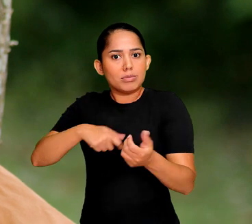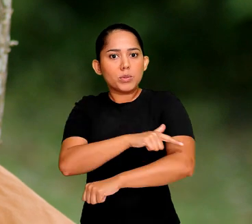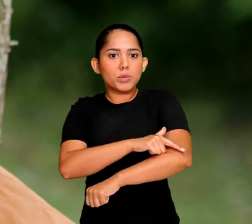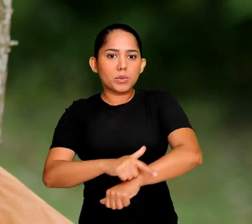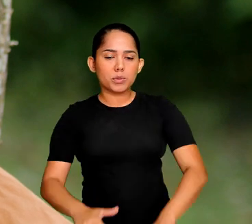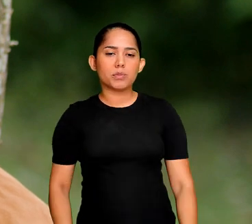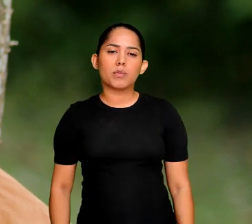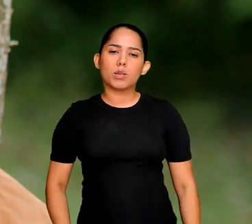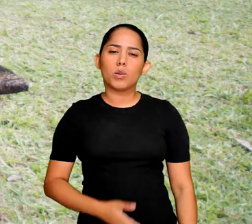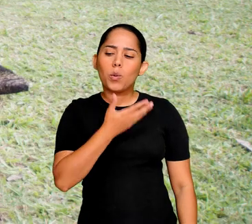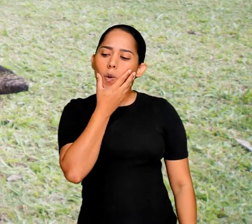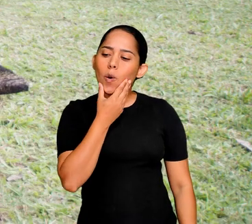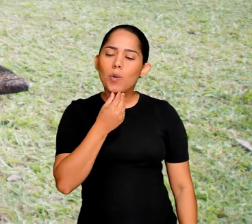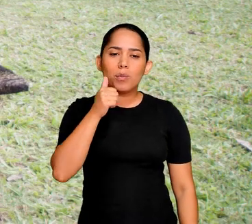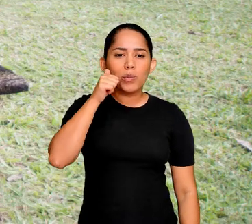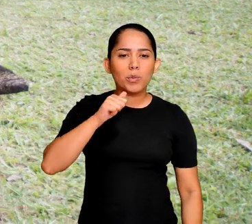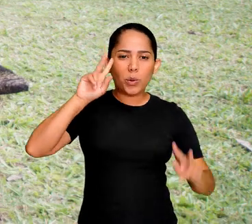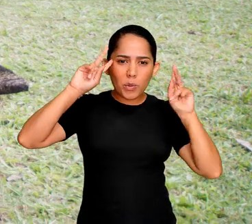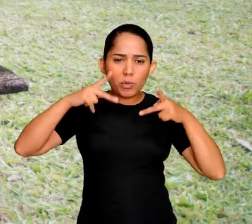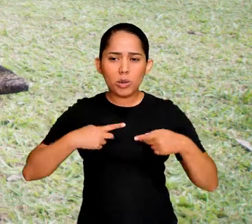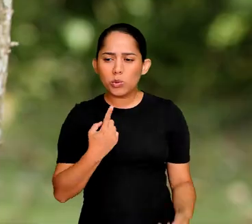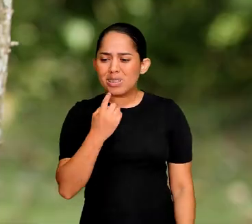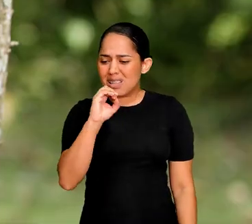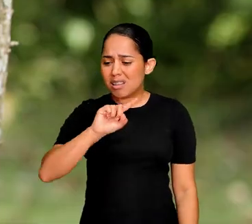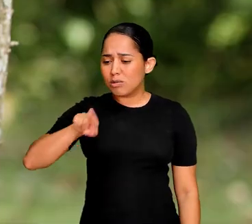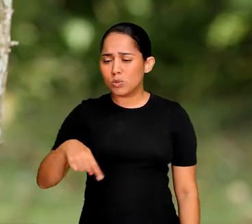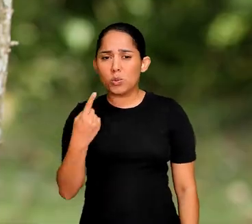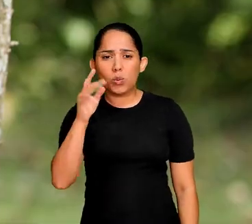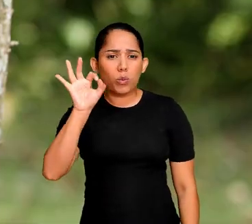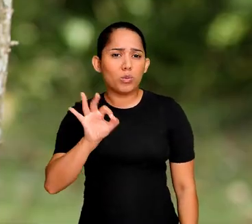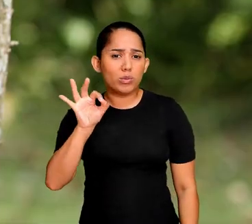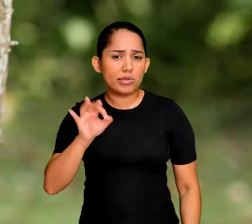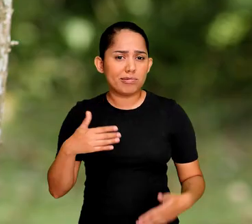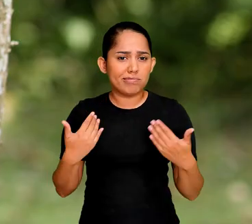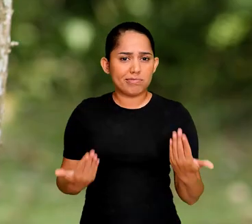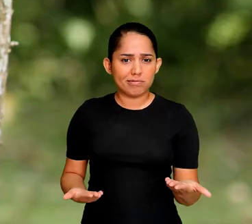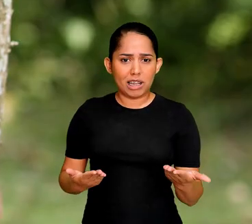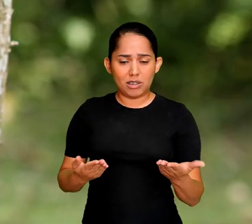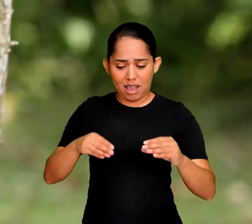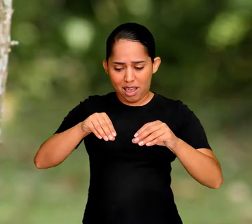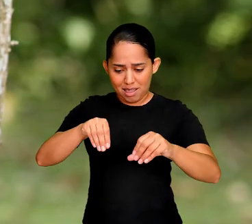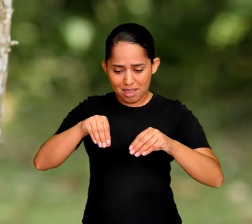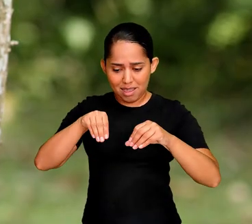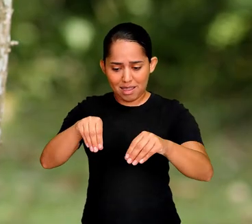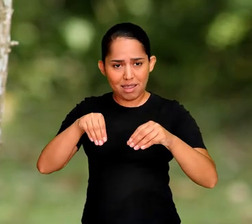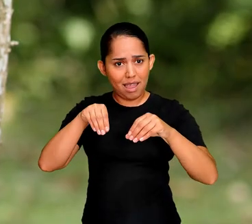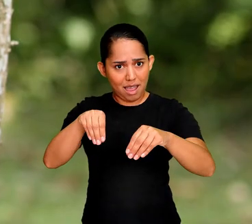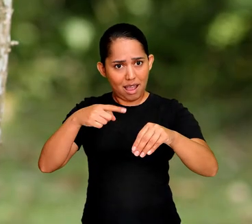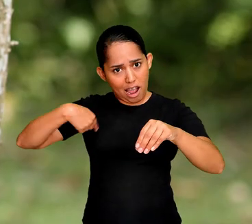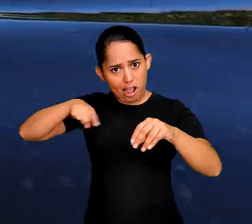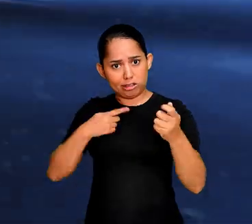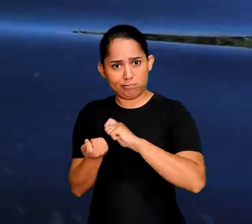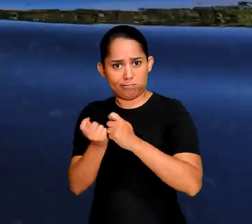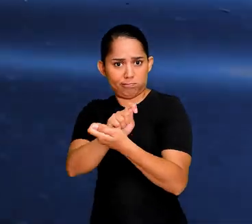é 0,1% do ser vivente. È l'uomo che si adatta al terreno, non è il terreno che si adatta